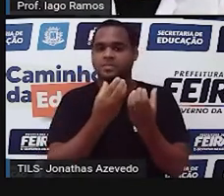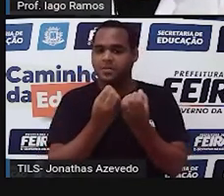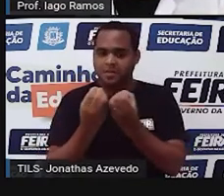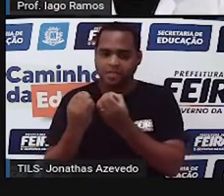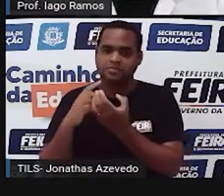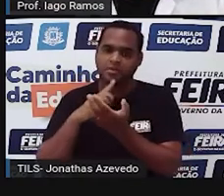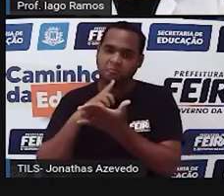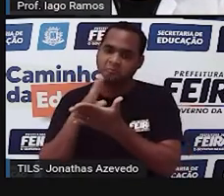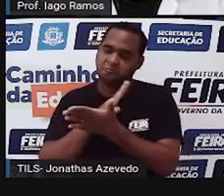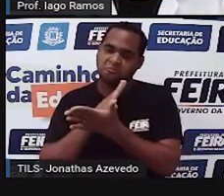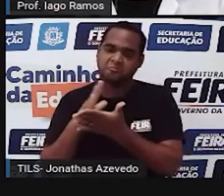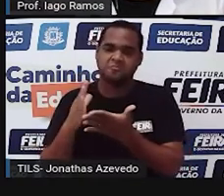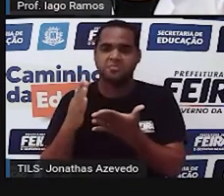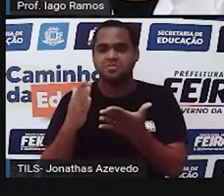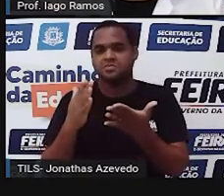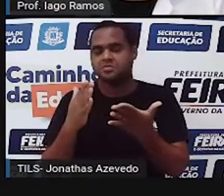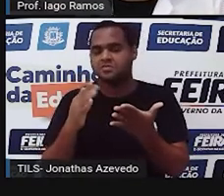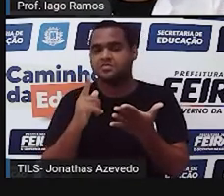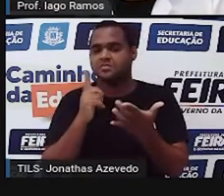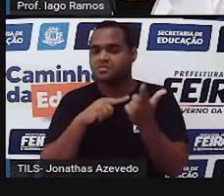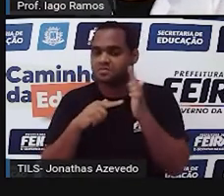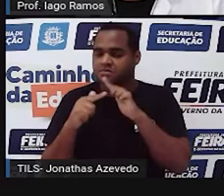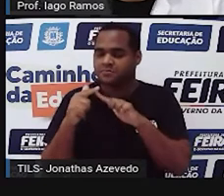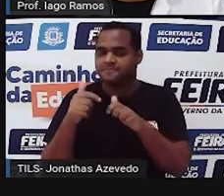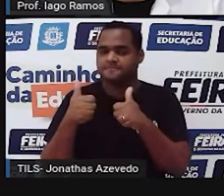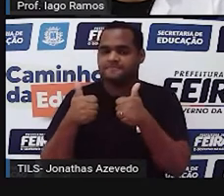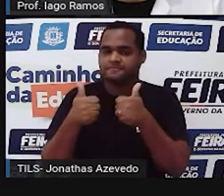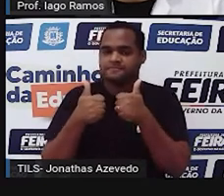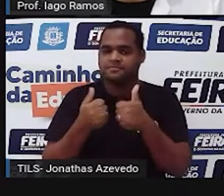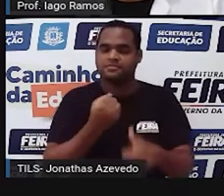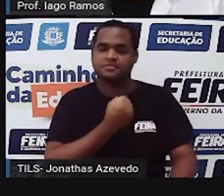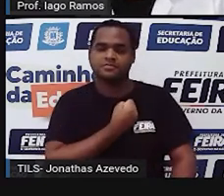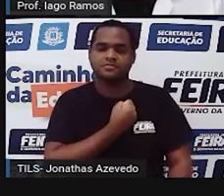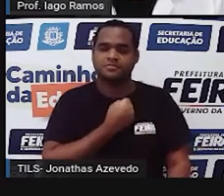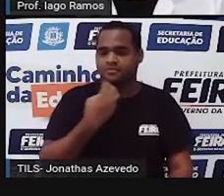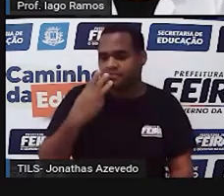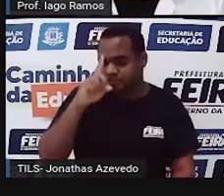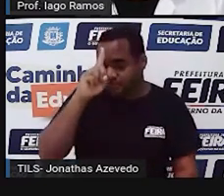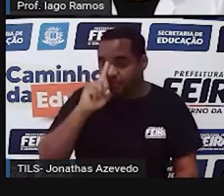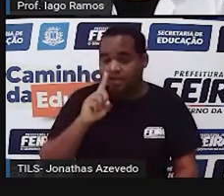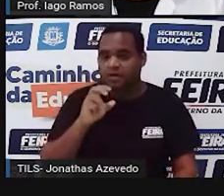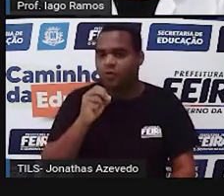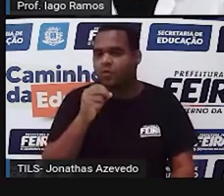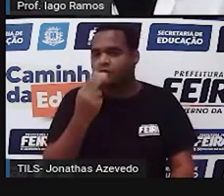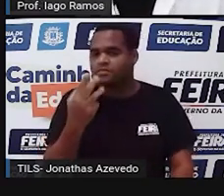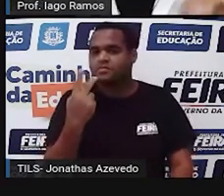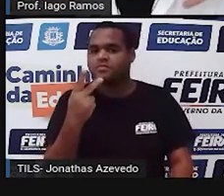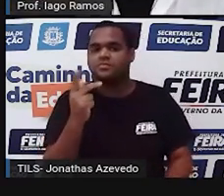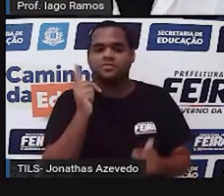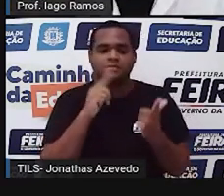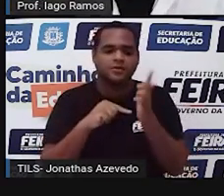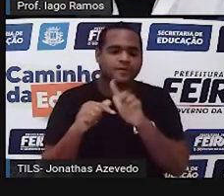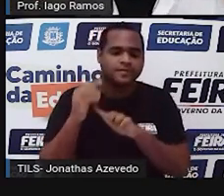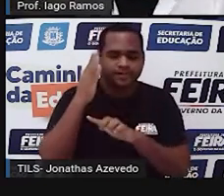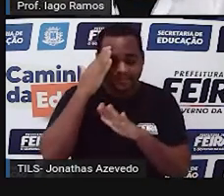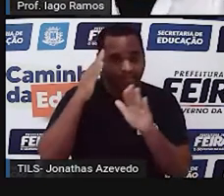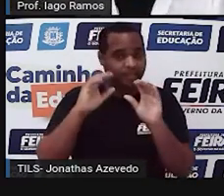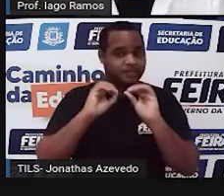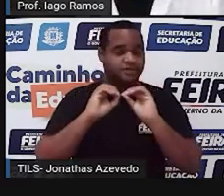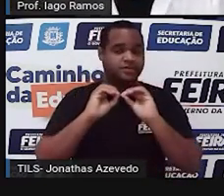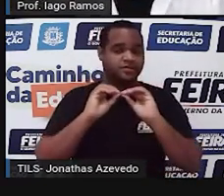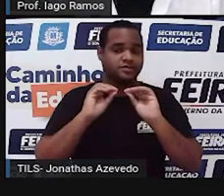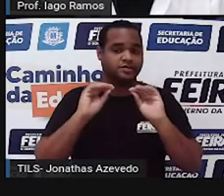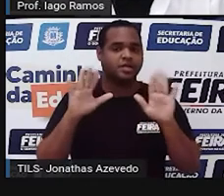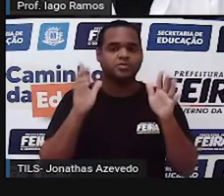a maioria das coisas que a gente viu até aqui número três em amarelo ou você conseguiu né entender